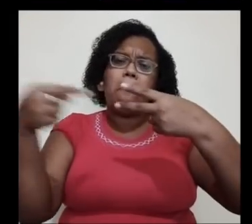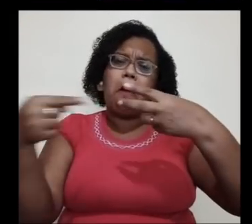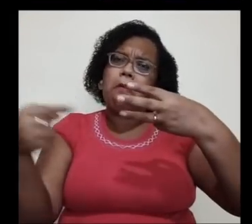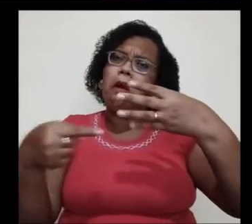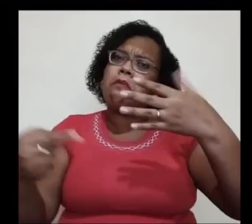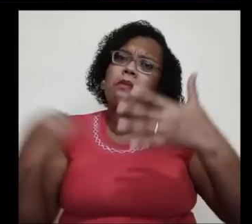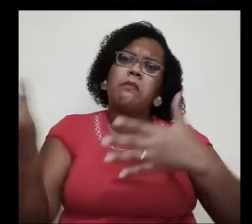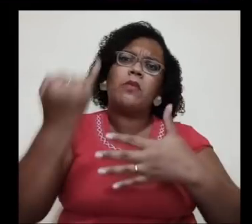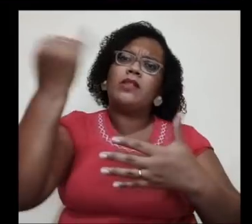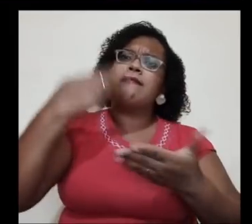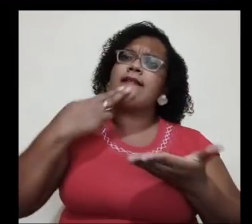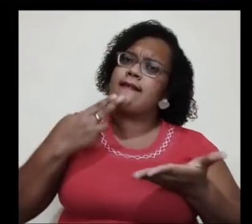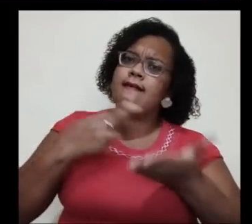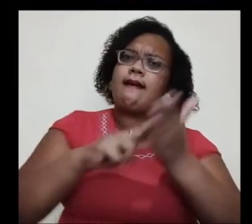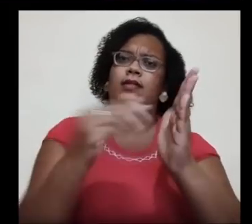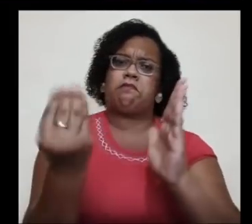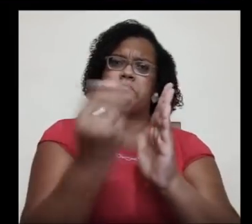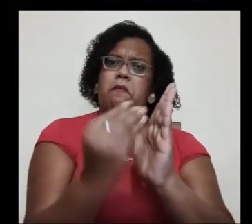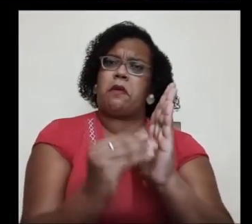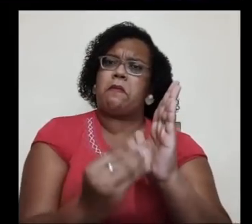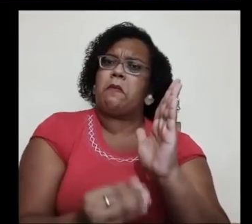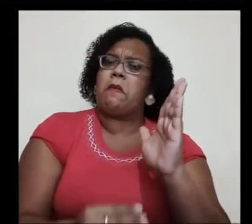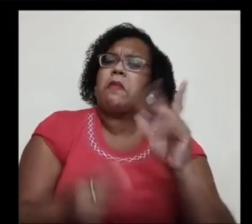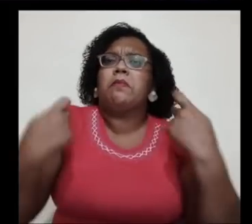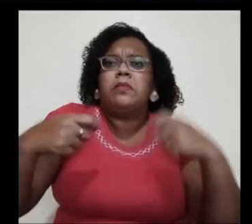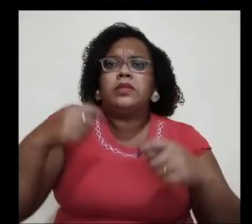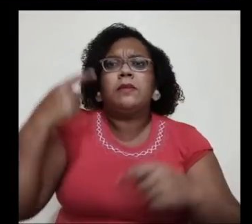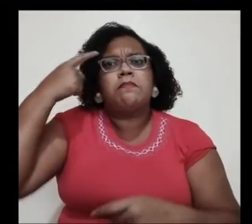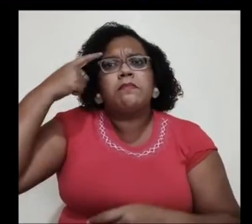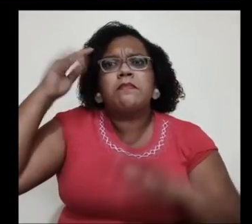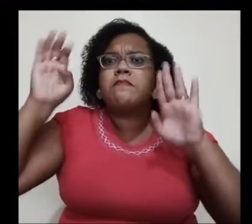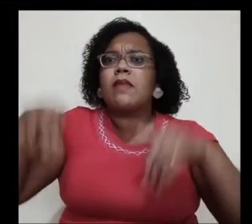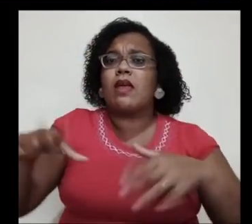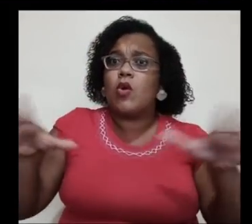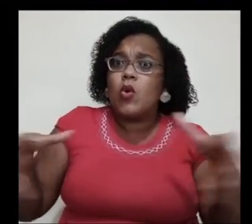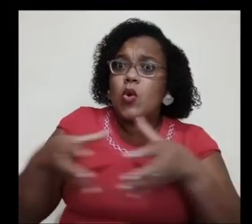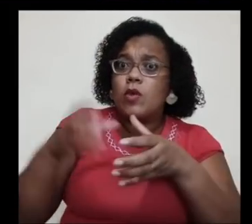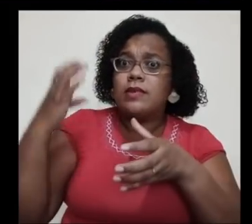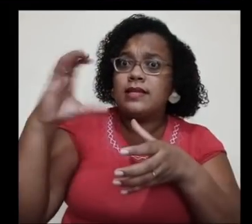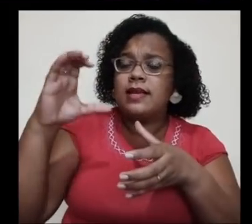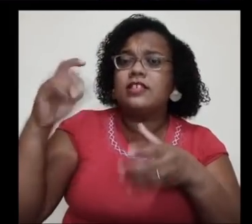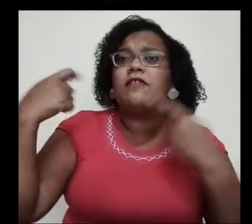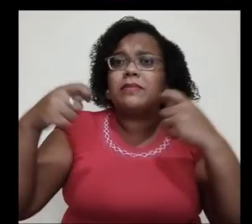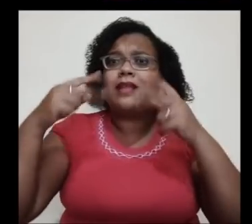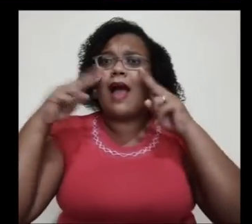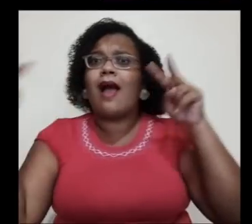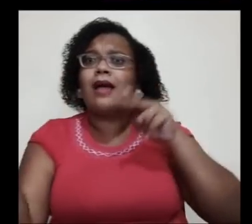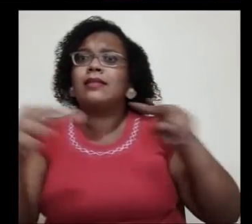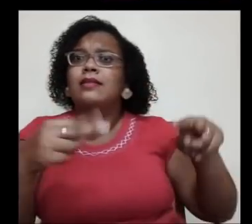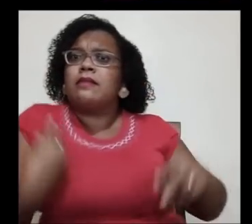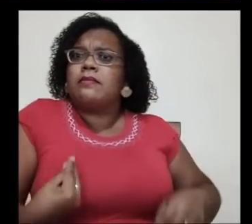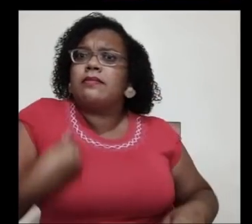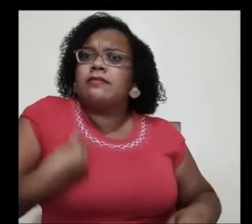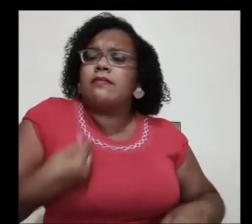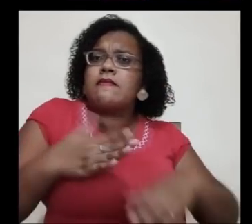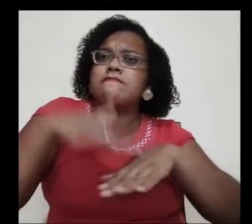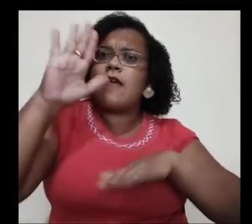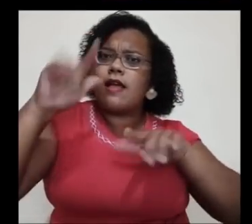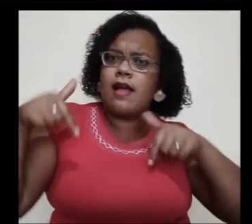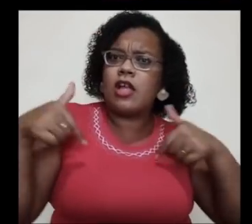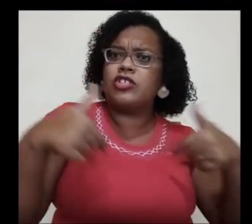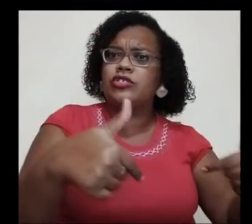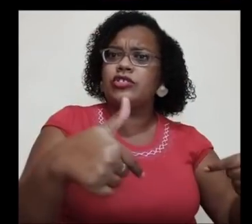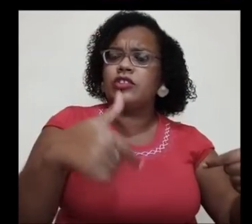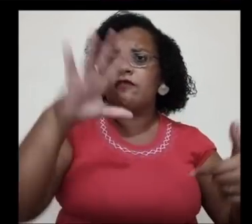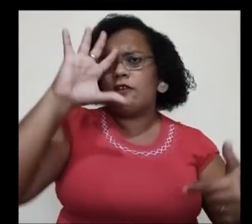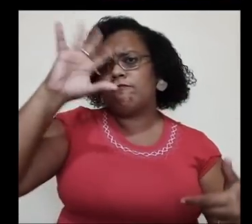pontos importantes a serem recuperados e que a comunidade científica seja ouvida e seja participante muito mais ativa